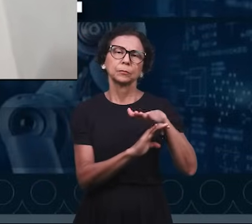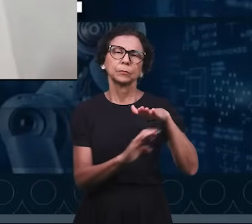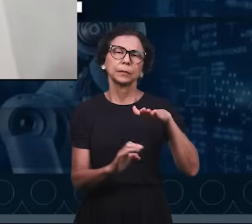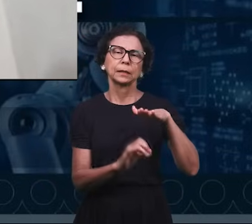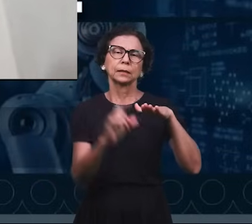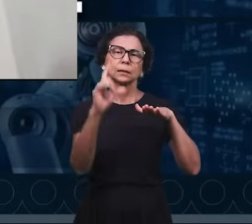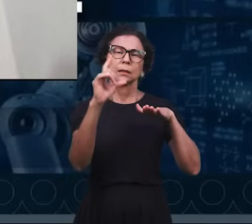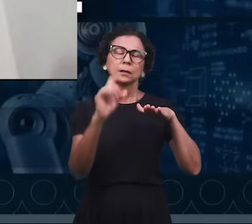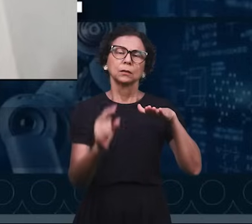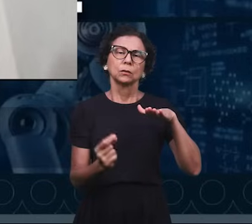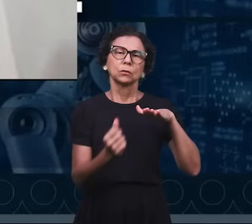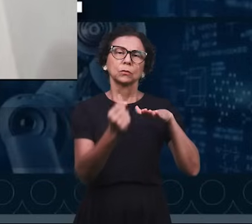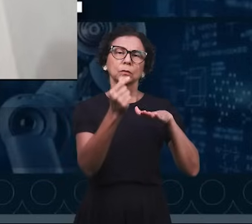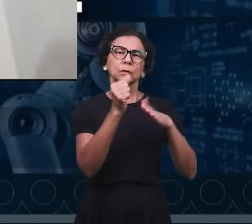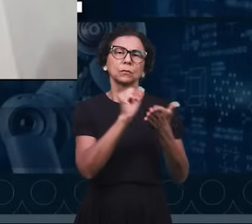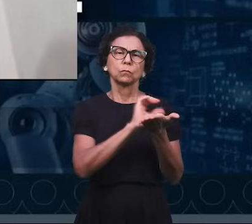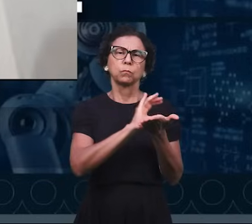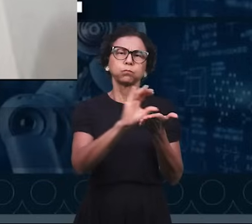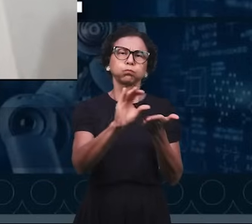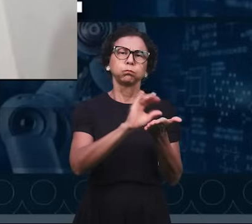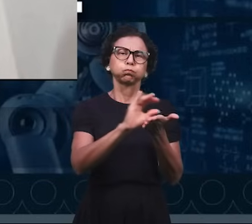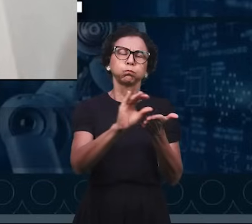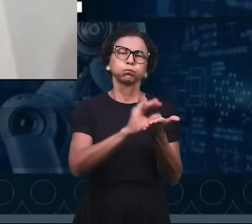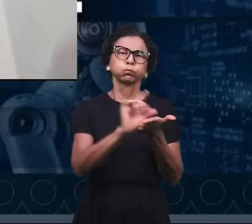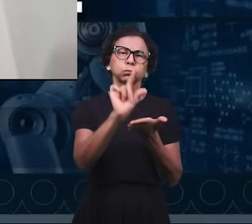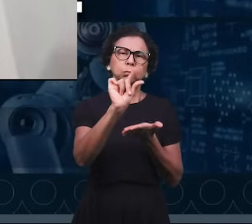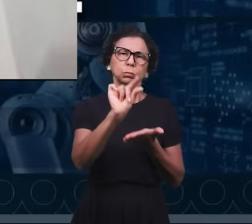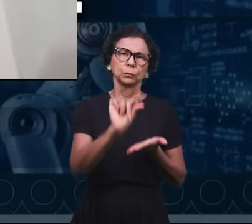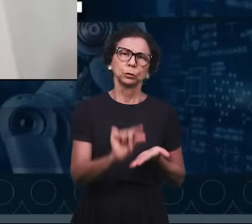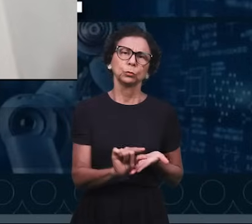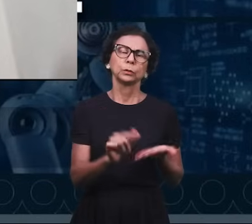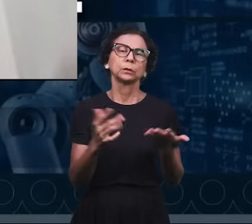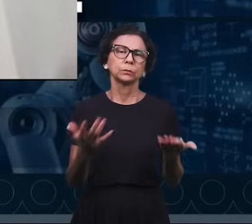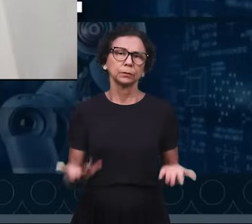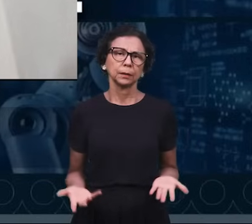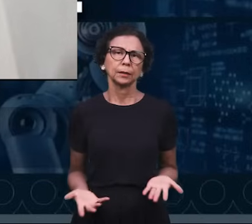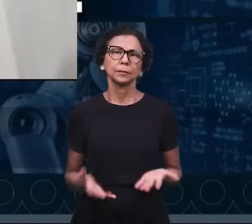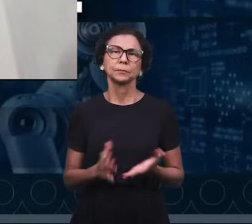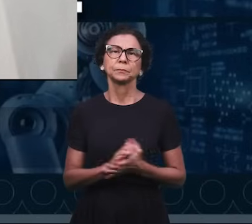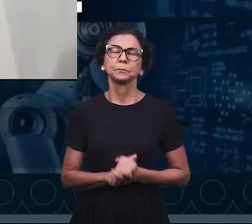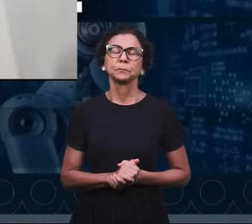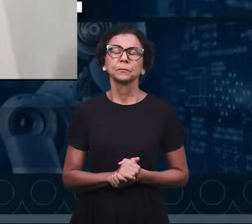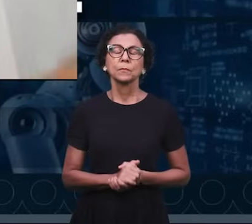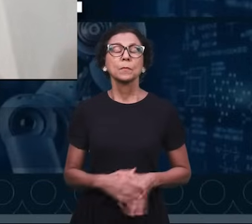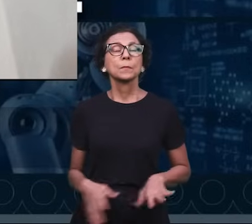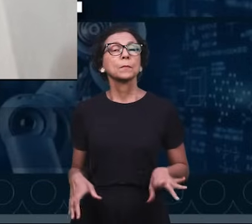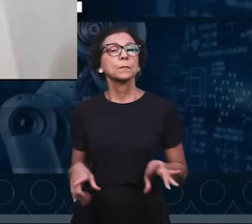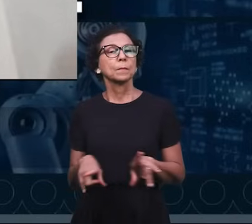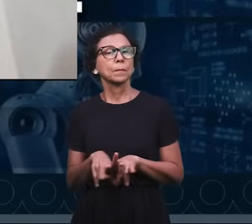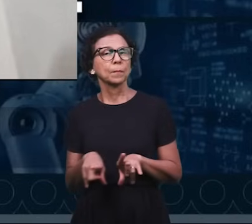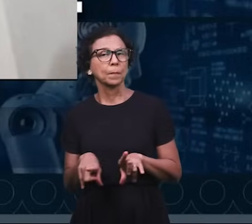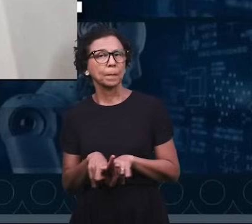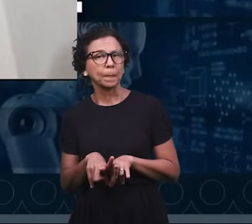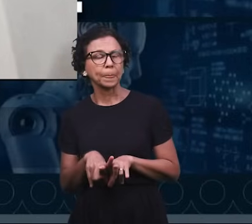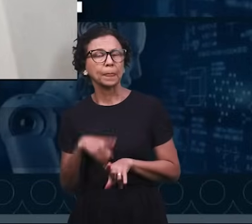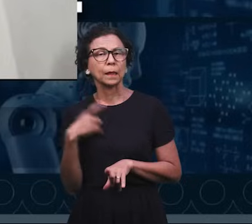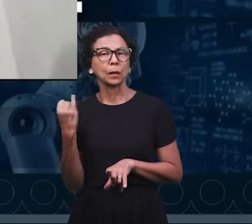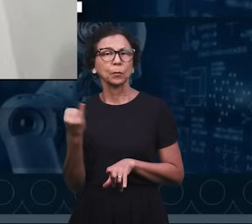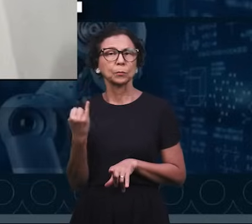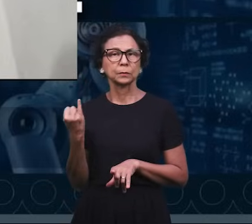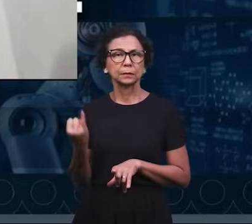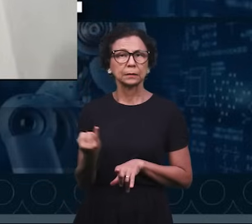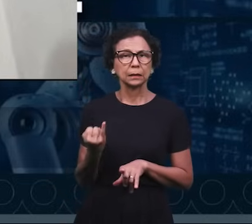empresas, entre outras situações, diminuindo acidentes, né, no nosso dia a dia. Além disso, algo